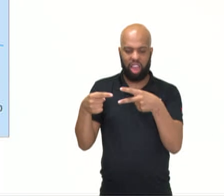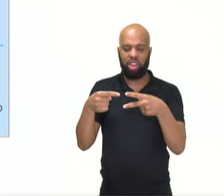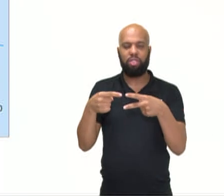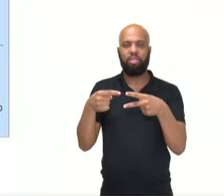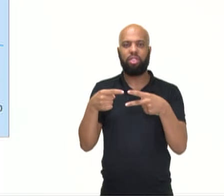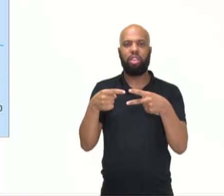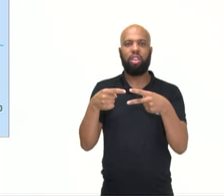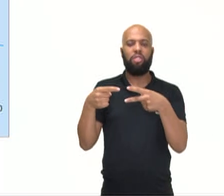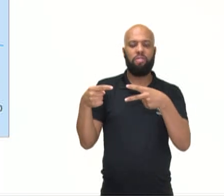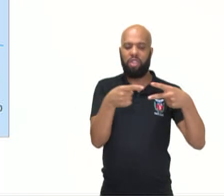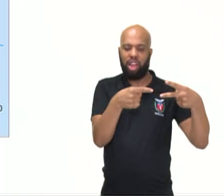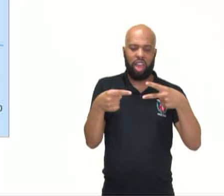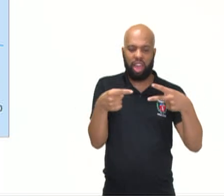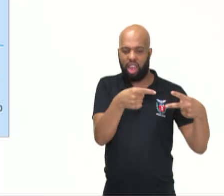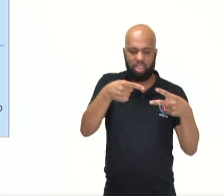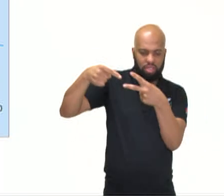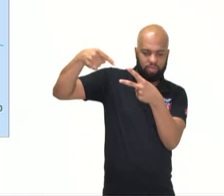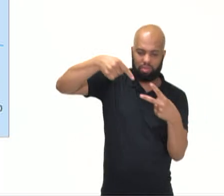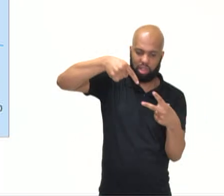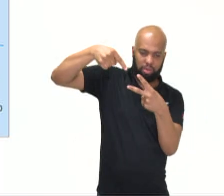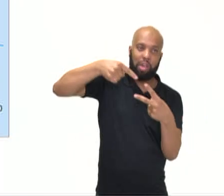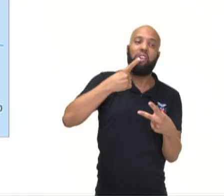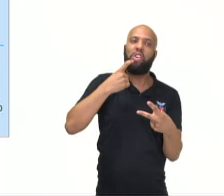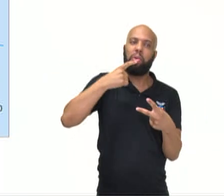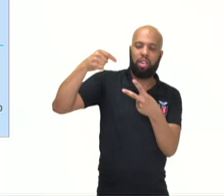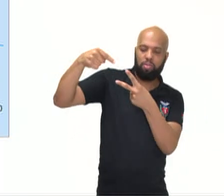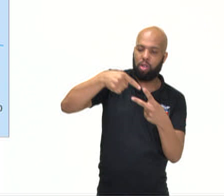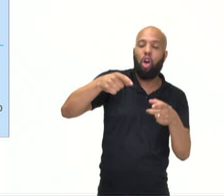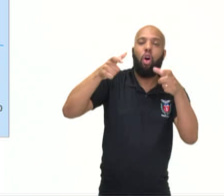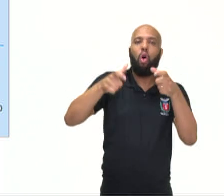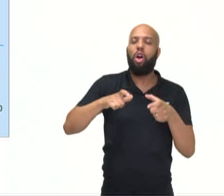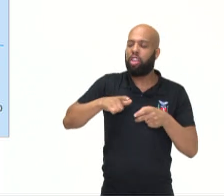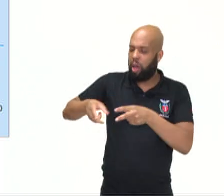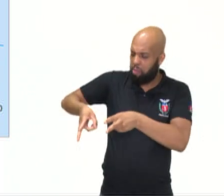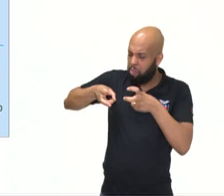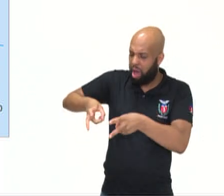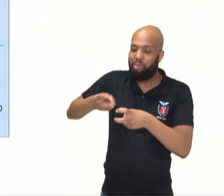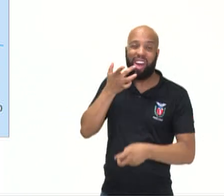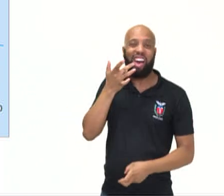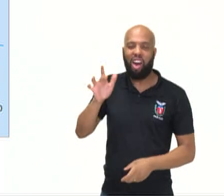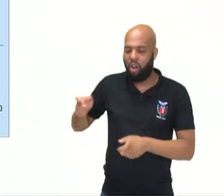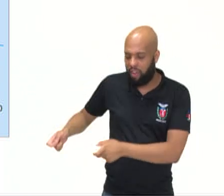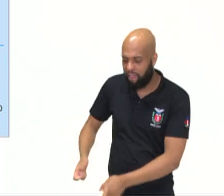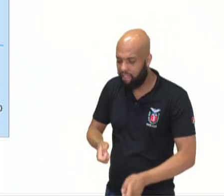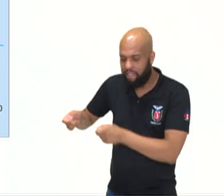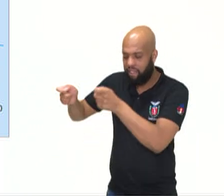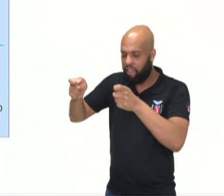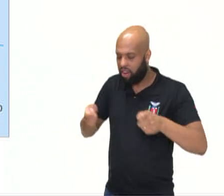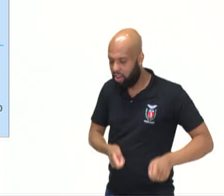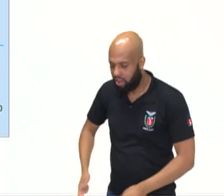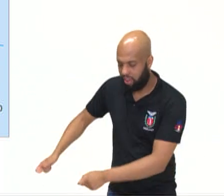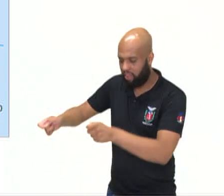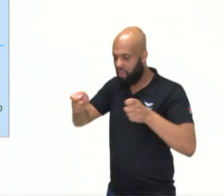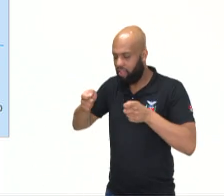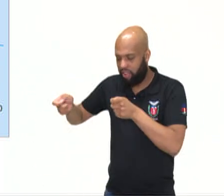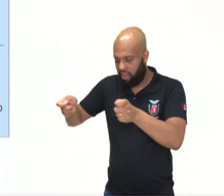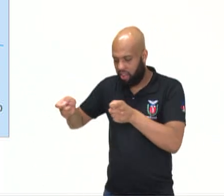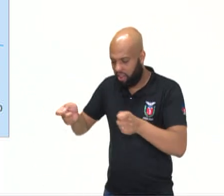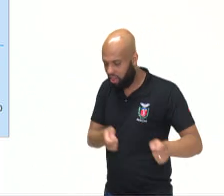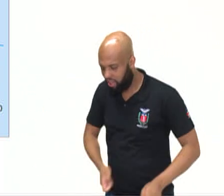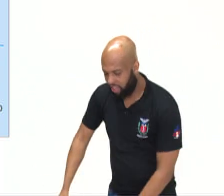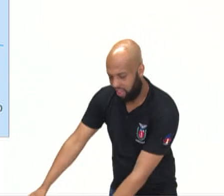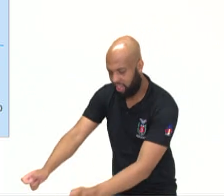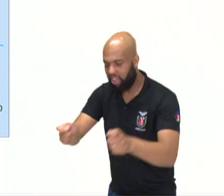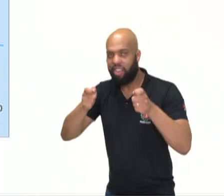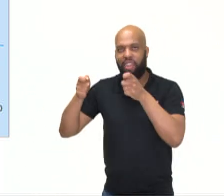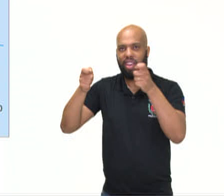para as áreas de mineração no Brasil ali no século XVIII. Veja que essa flecha ela está apontando